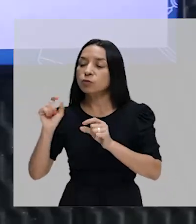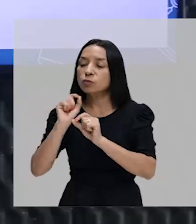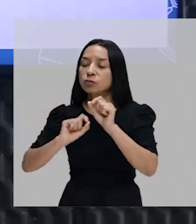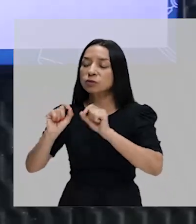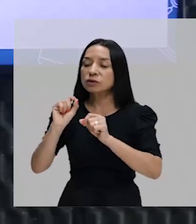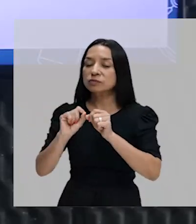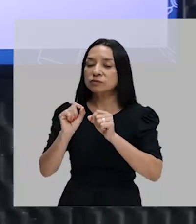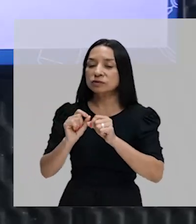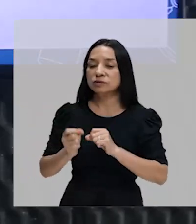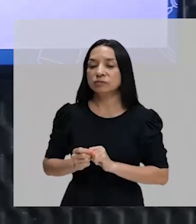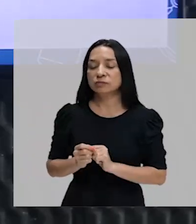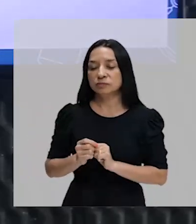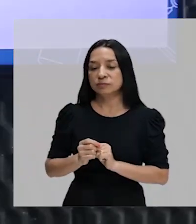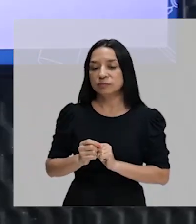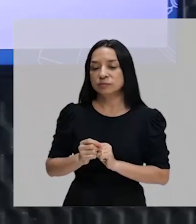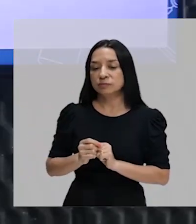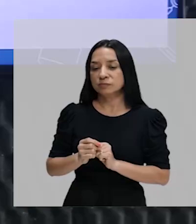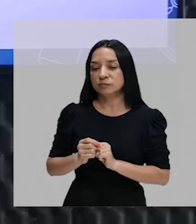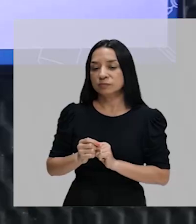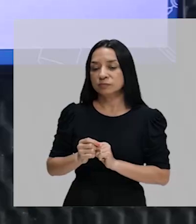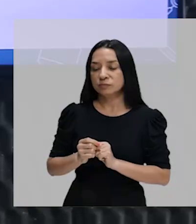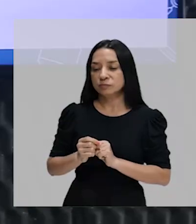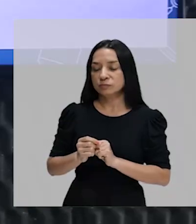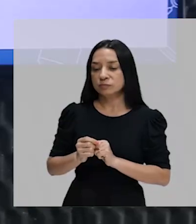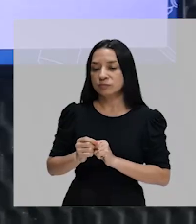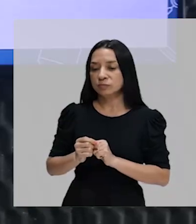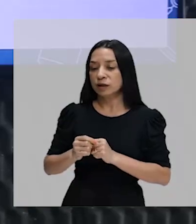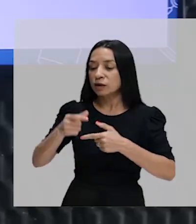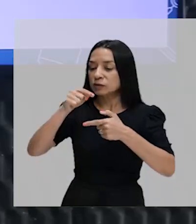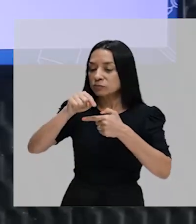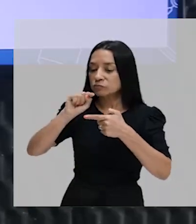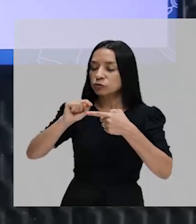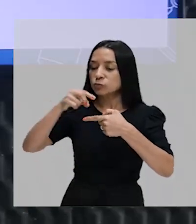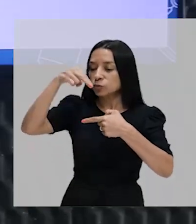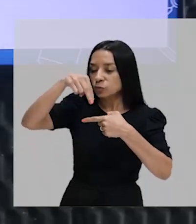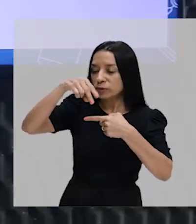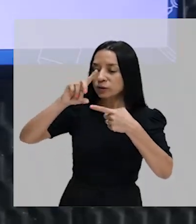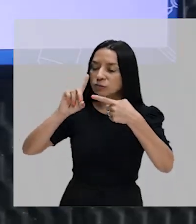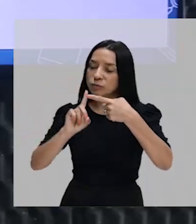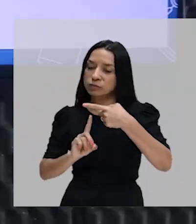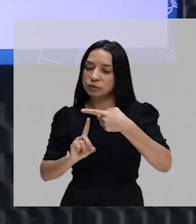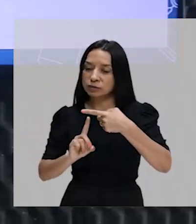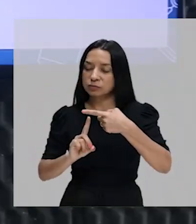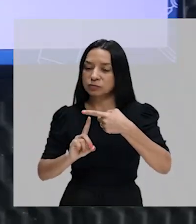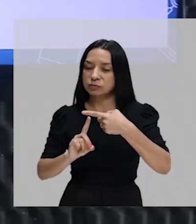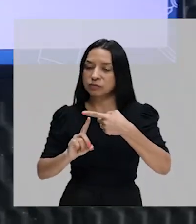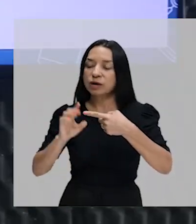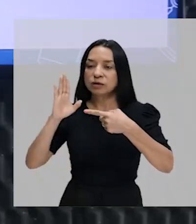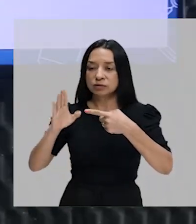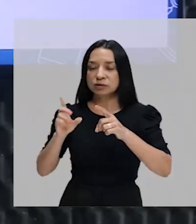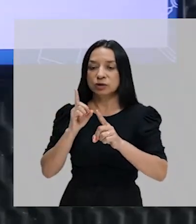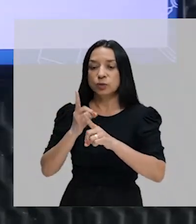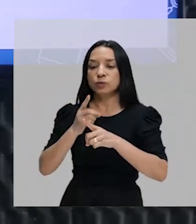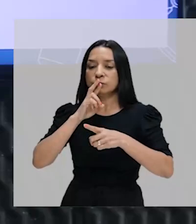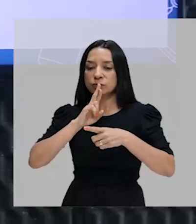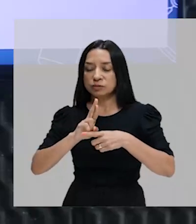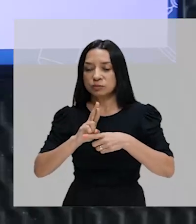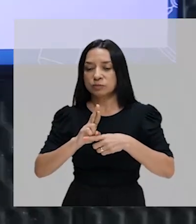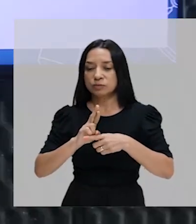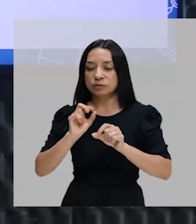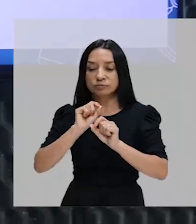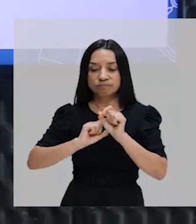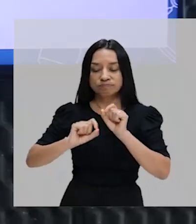Foi suficiente nós dividirmos o numerador pelo denominador. E aí, né, nós já encontramos o resultado, que